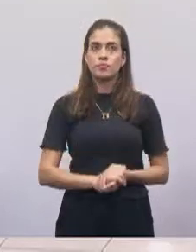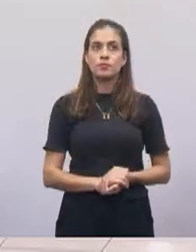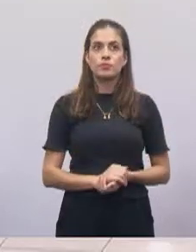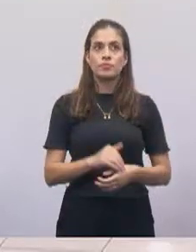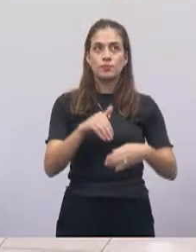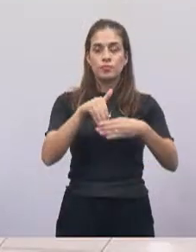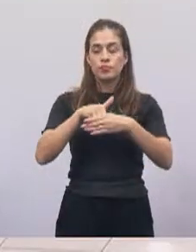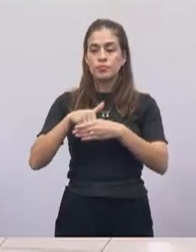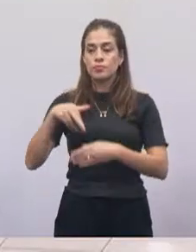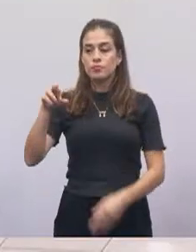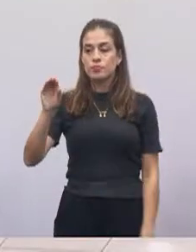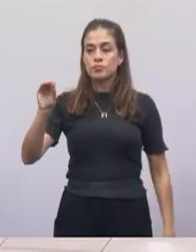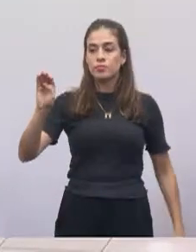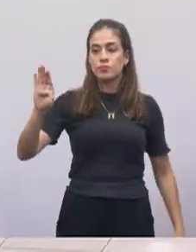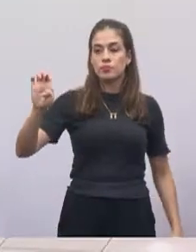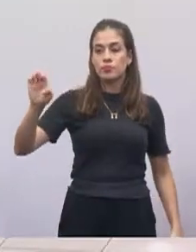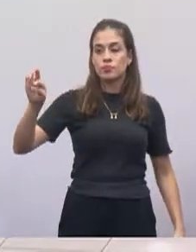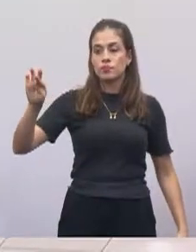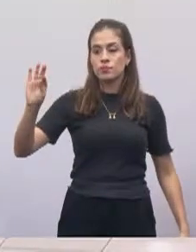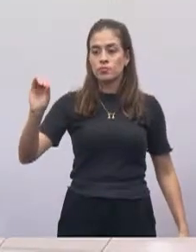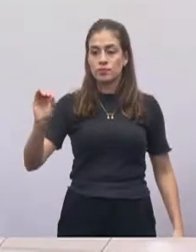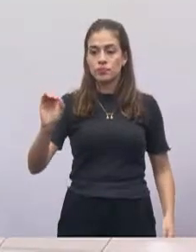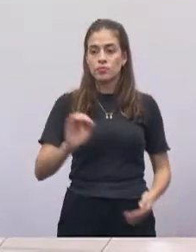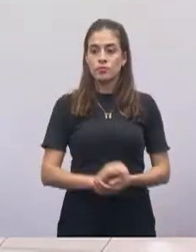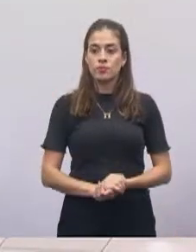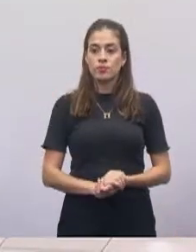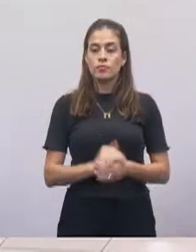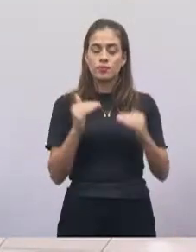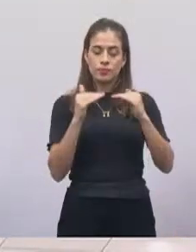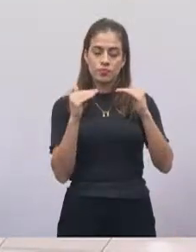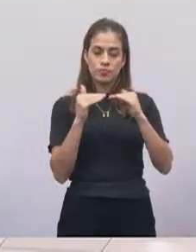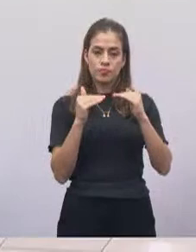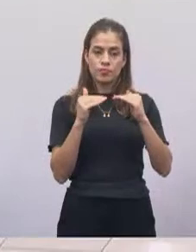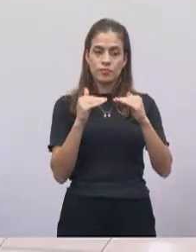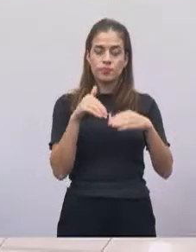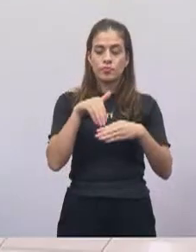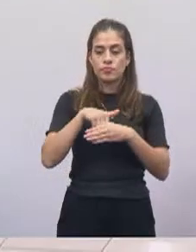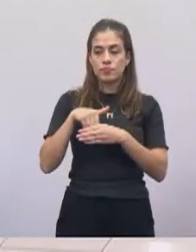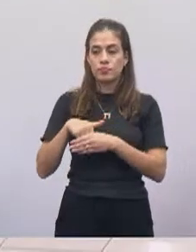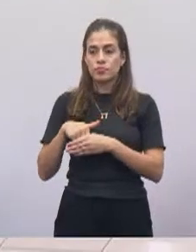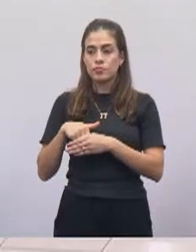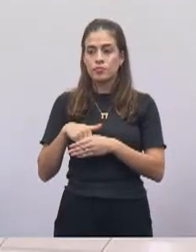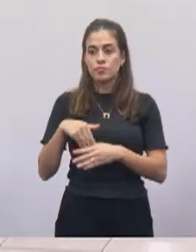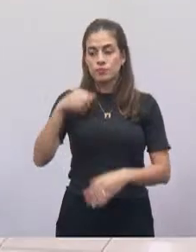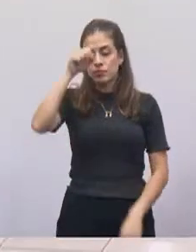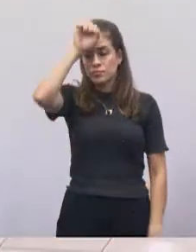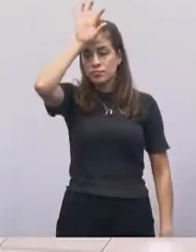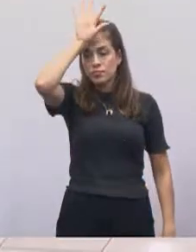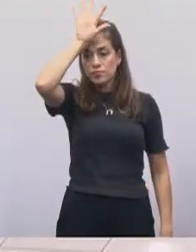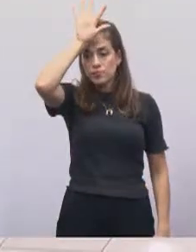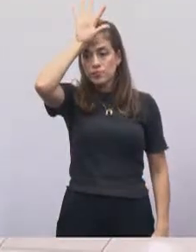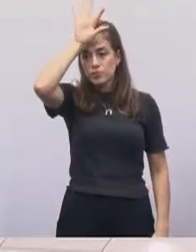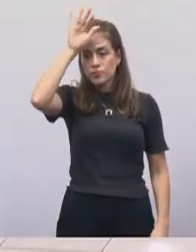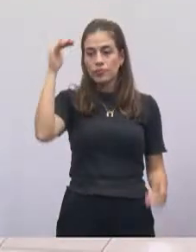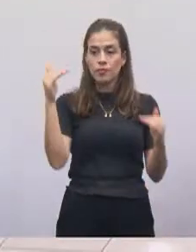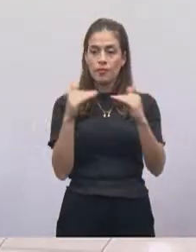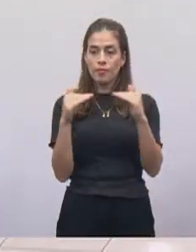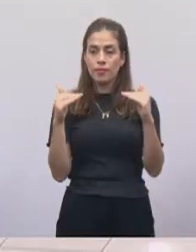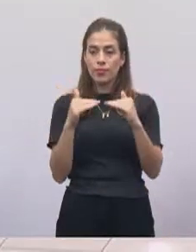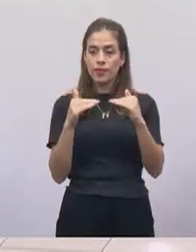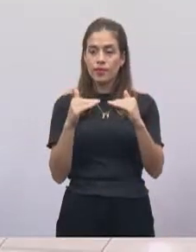vota o vereador Roberto Abreu? Favorável. Como vota o vereador Dr. Rodrigo Salomão?